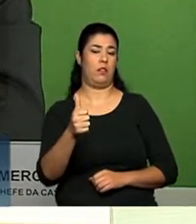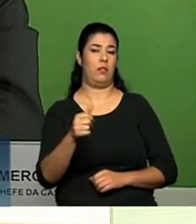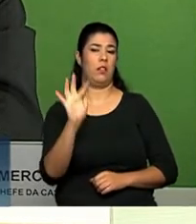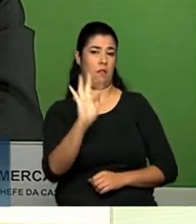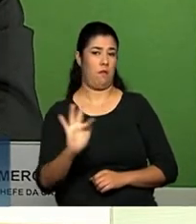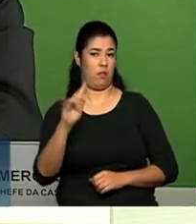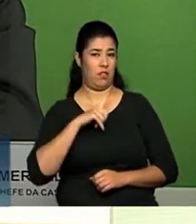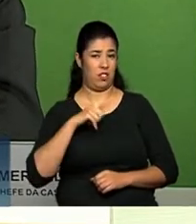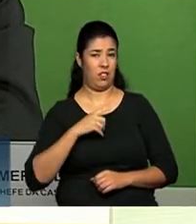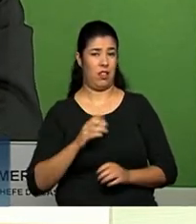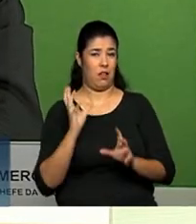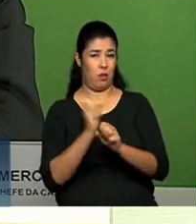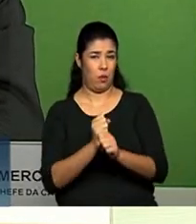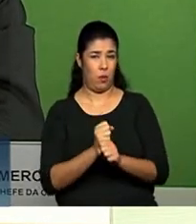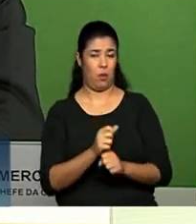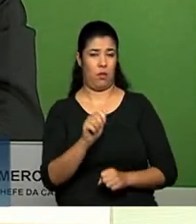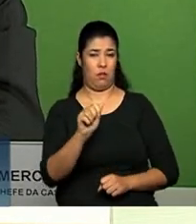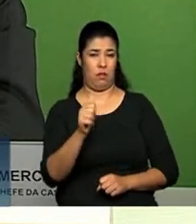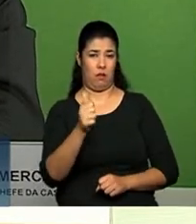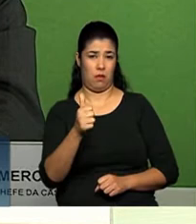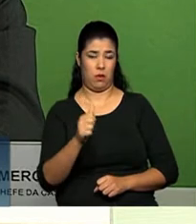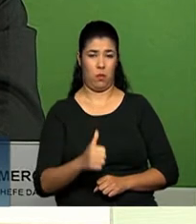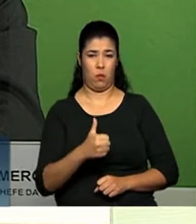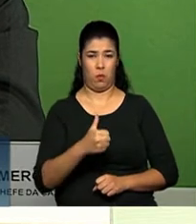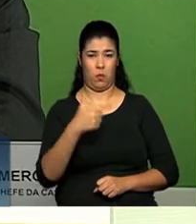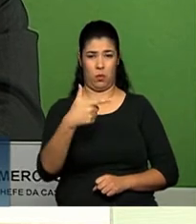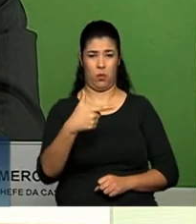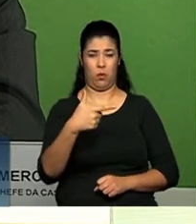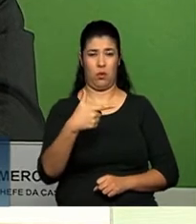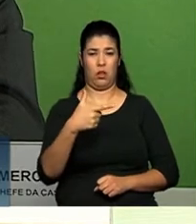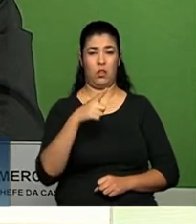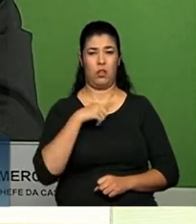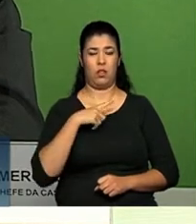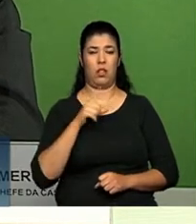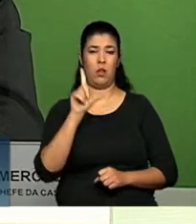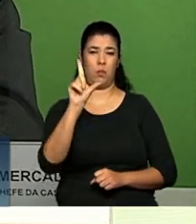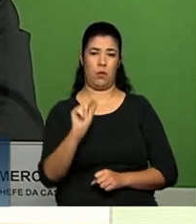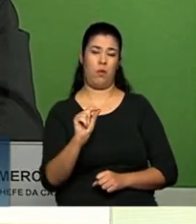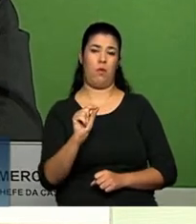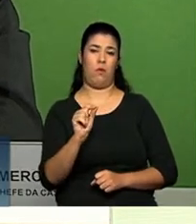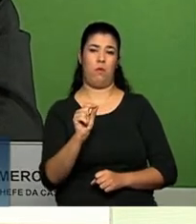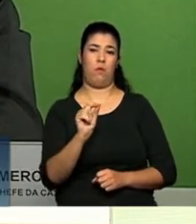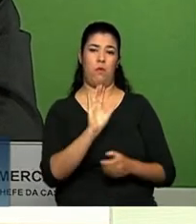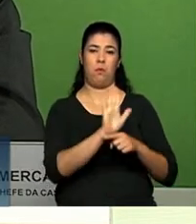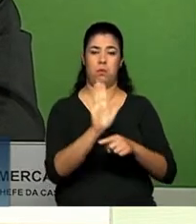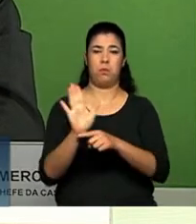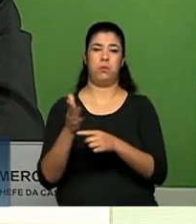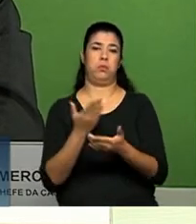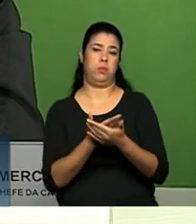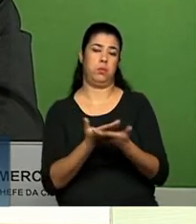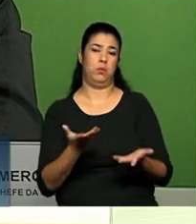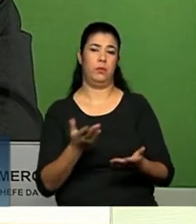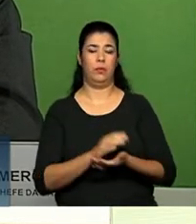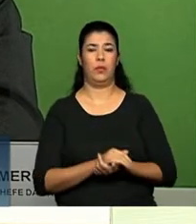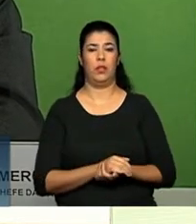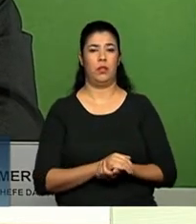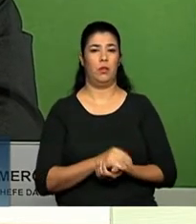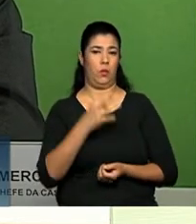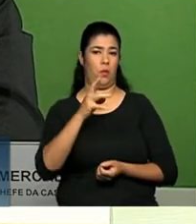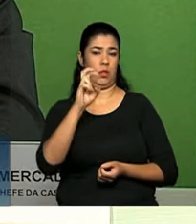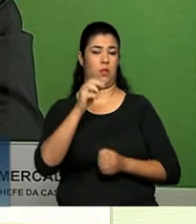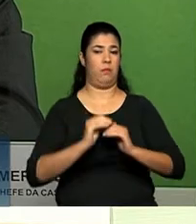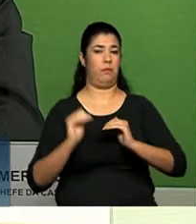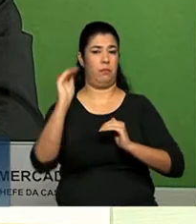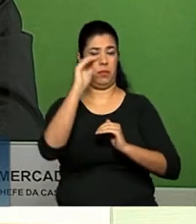receber o FIES, mas vai ter mais bolsa para nota 5 e assim subsequente. Então, são todos, é um